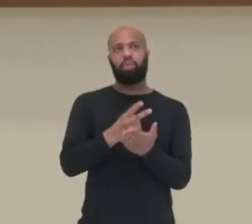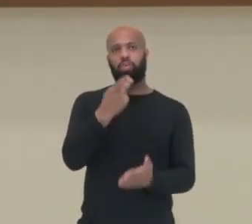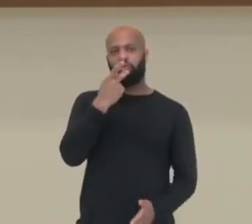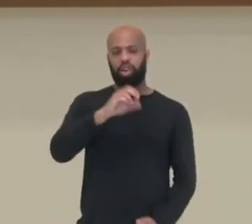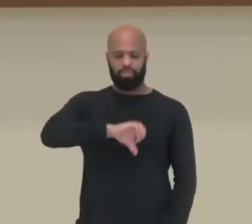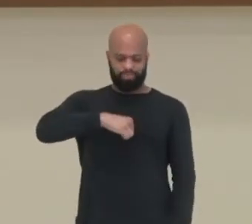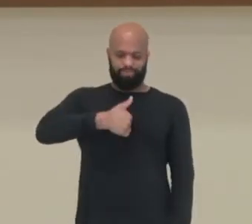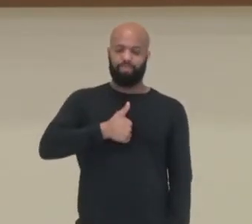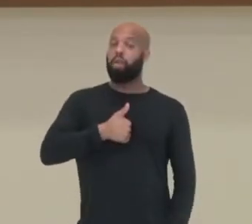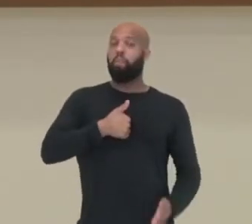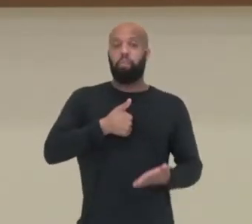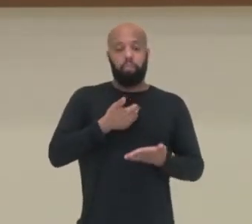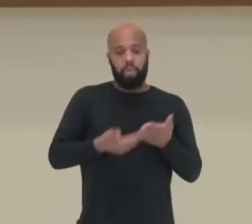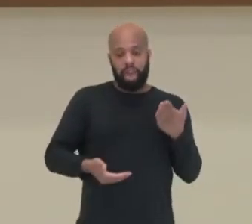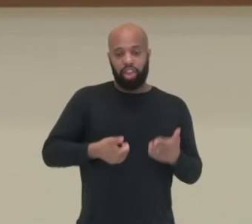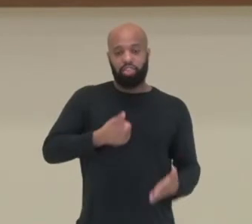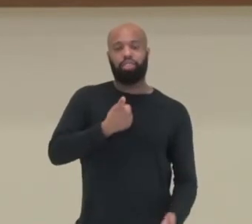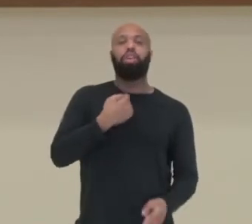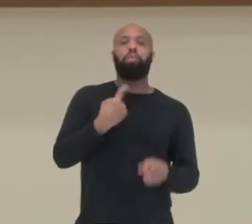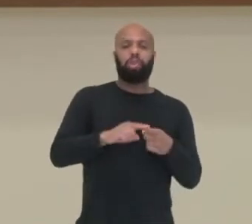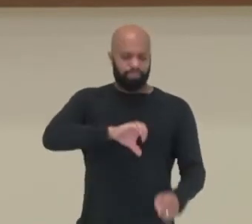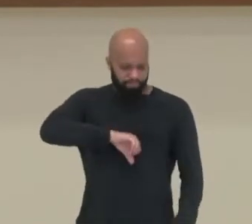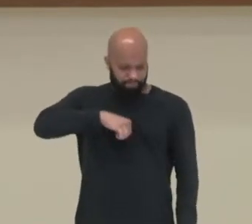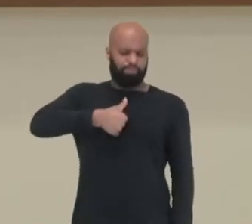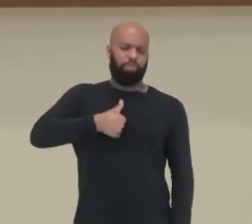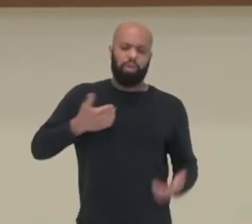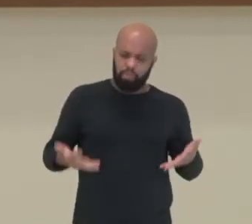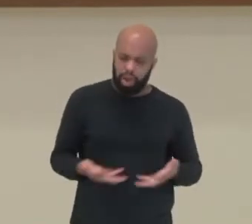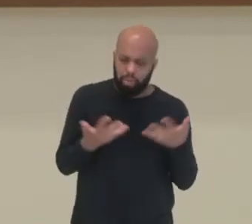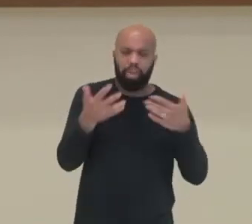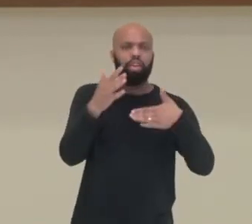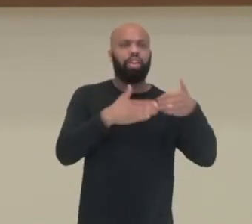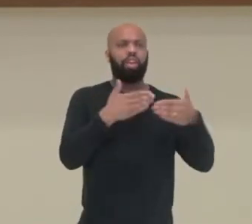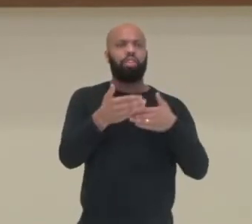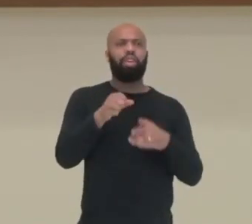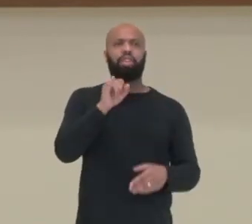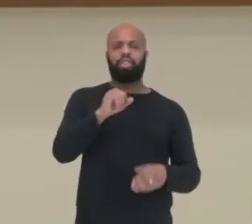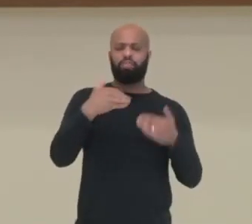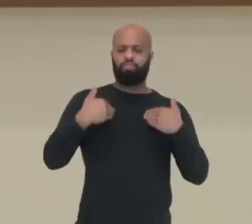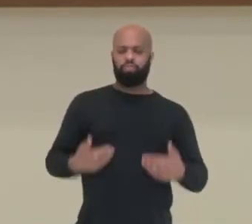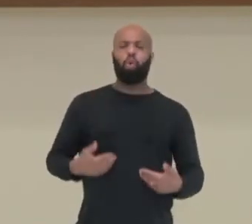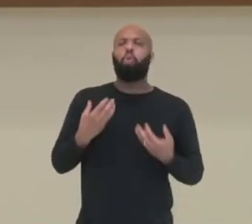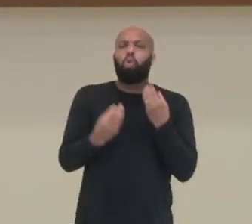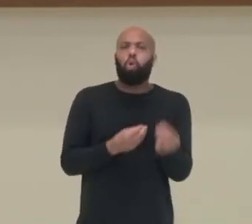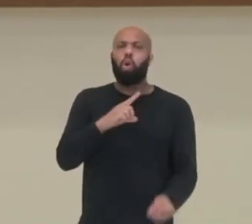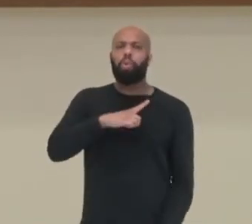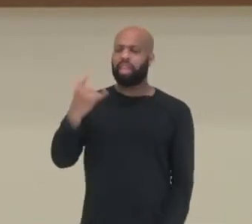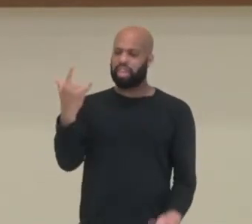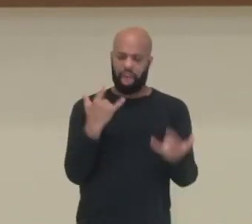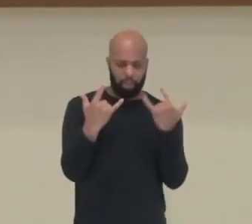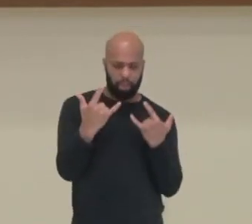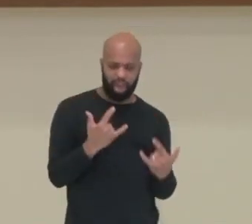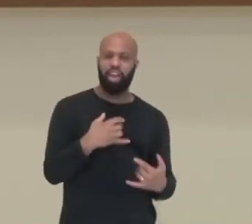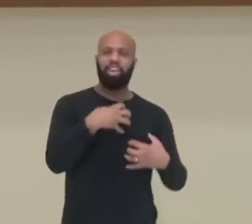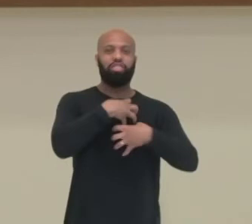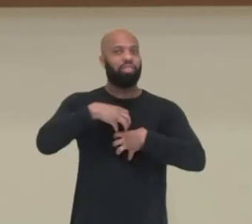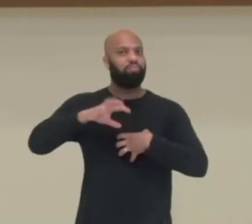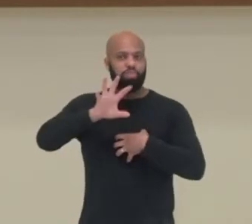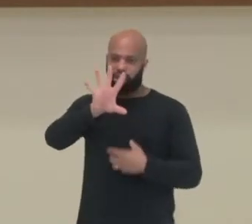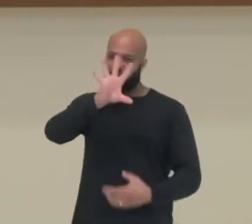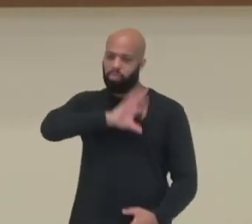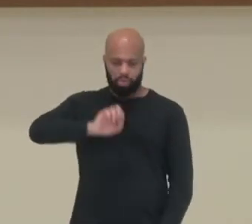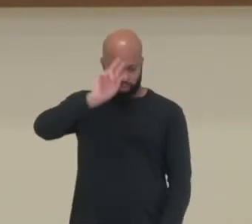que é a autoestima. A autoestima nossa tem que ser elevada, independente de como seja o nosso corpo, a gente tem que se amar da forma em que a gente